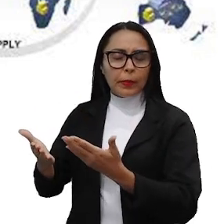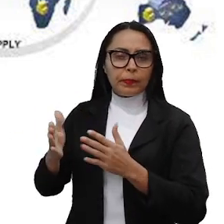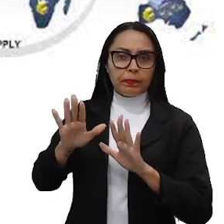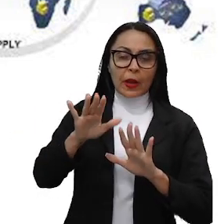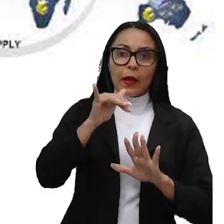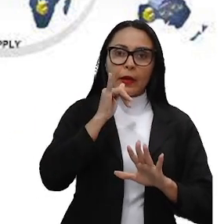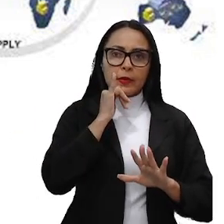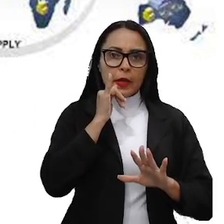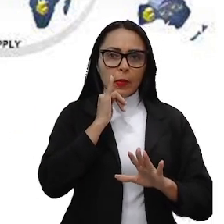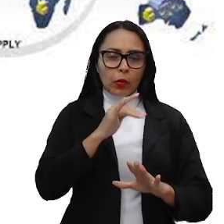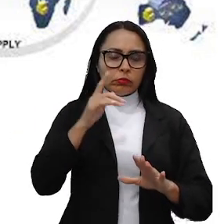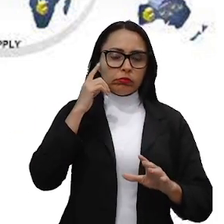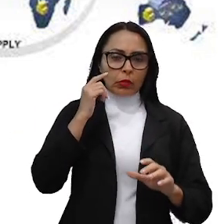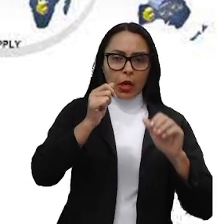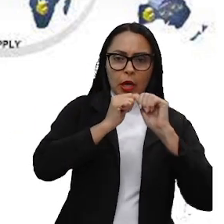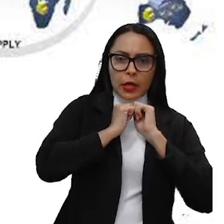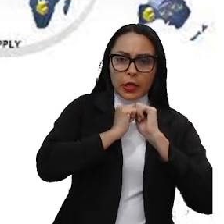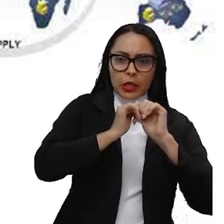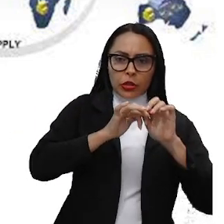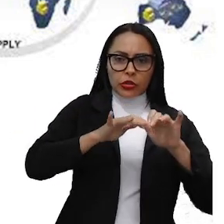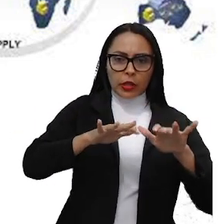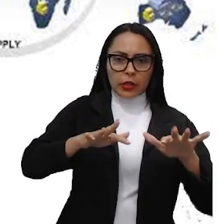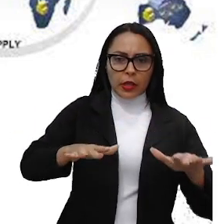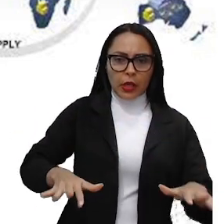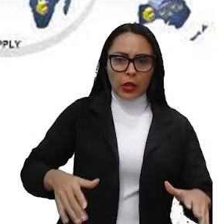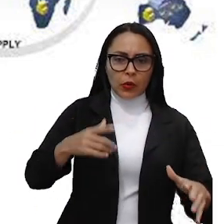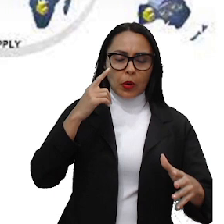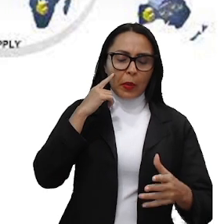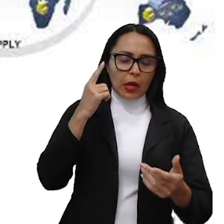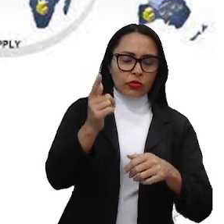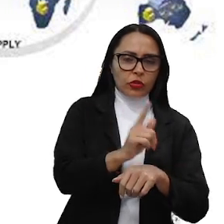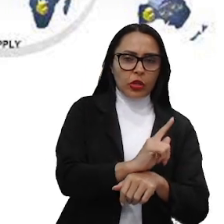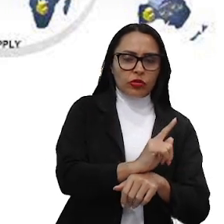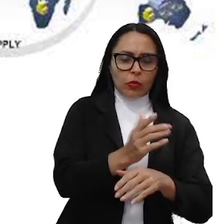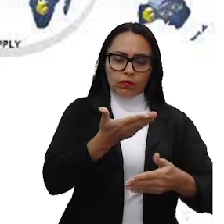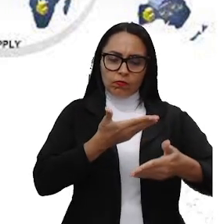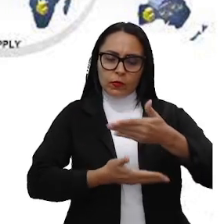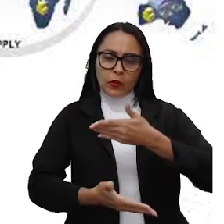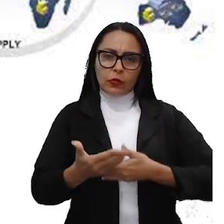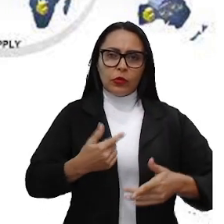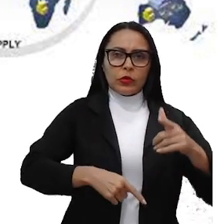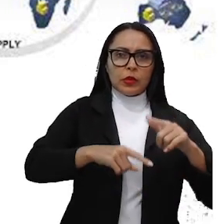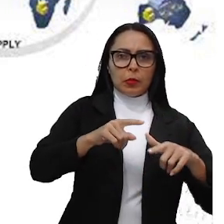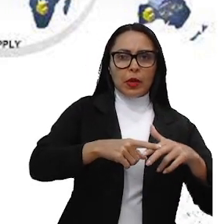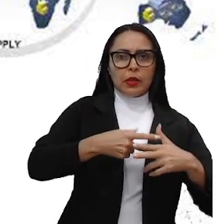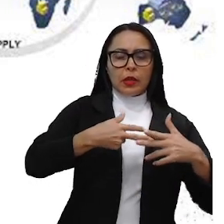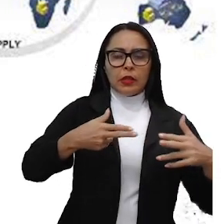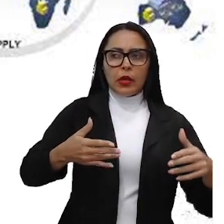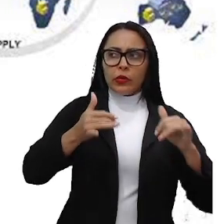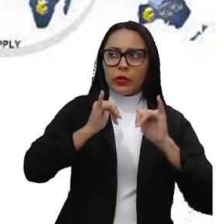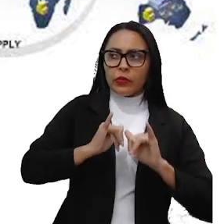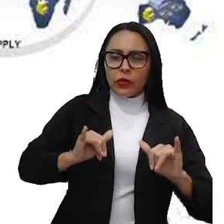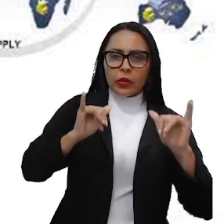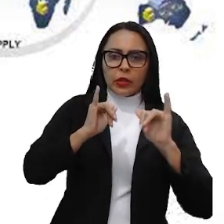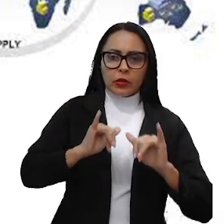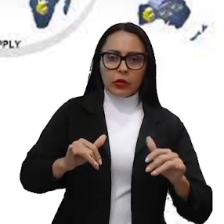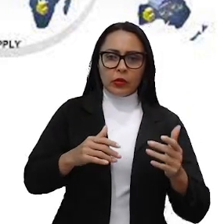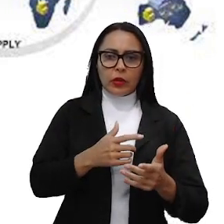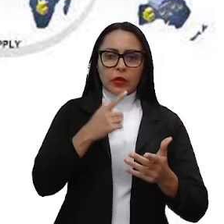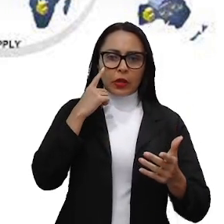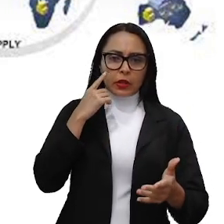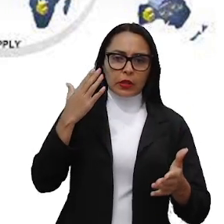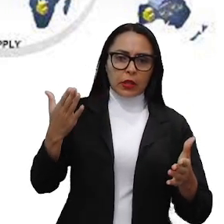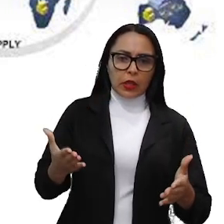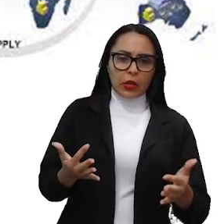seja, estendendo a sua ação para a gestão do fluxo de materiais e de informações de fornecedores até